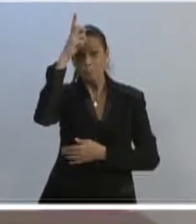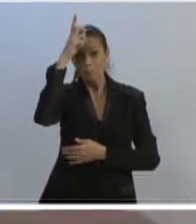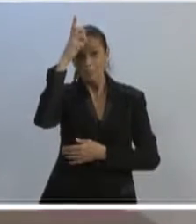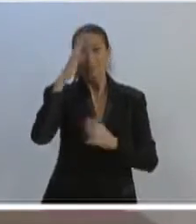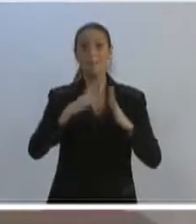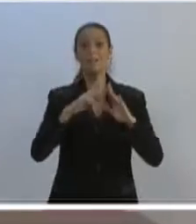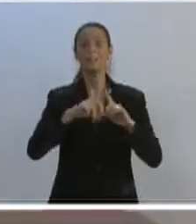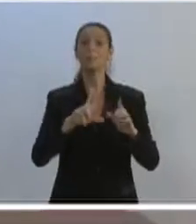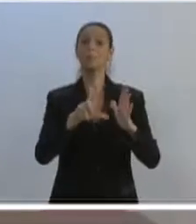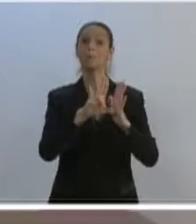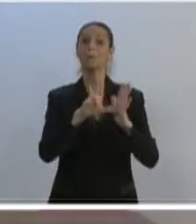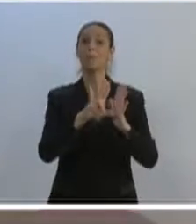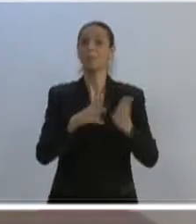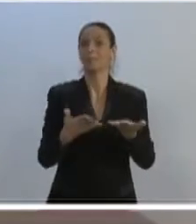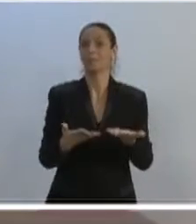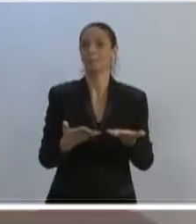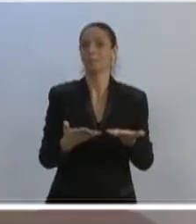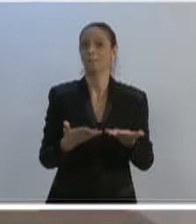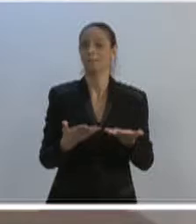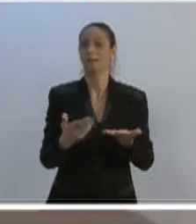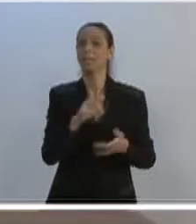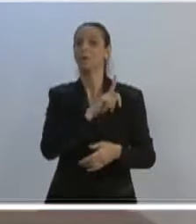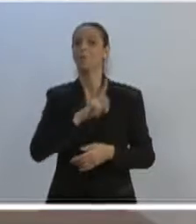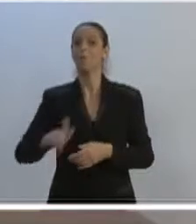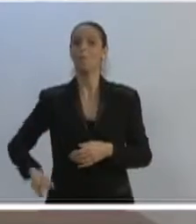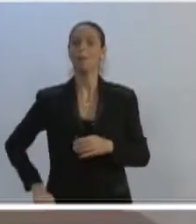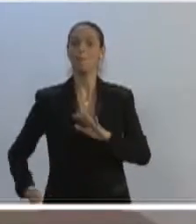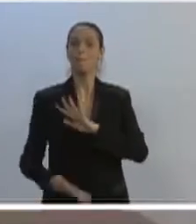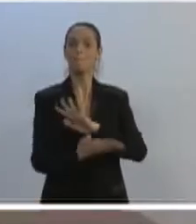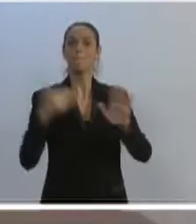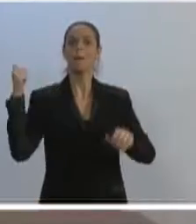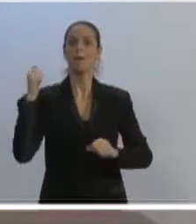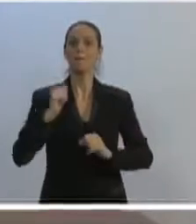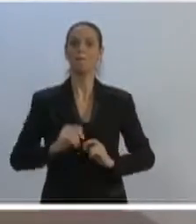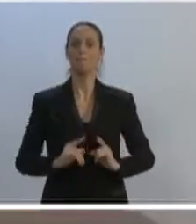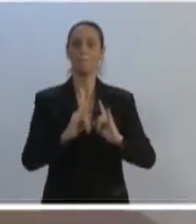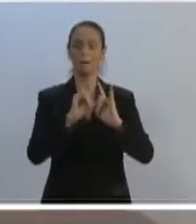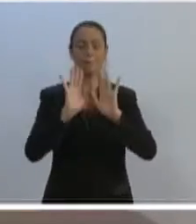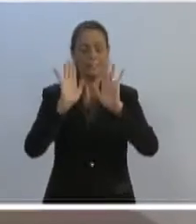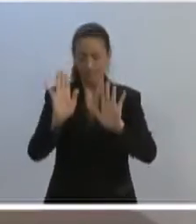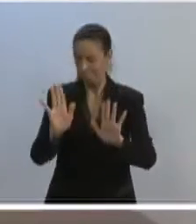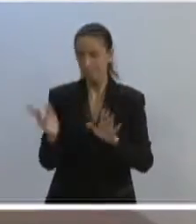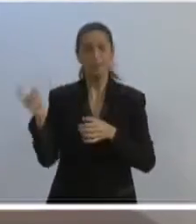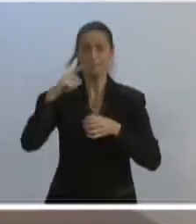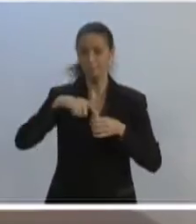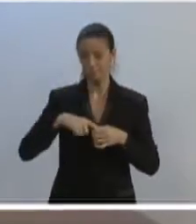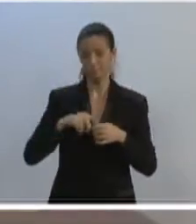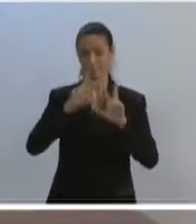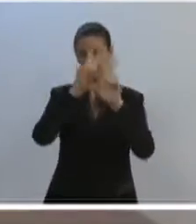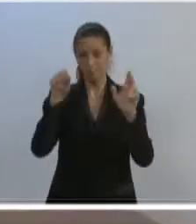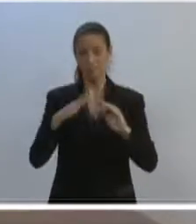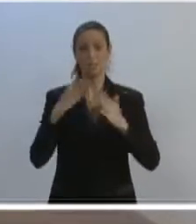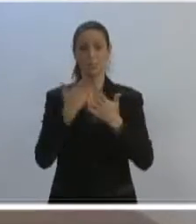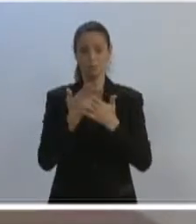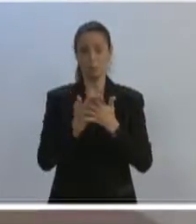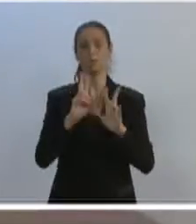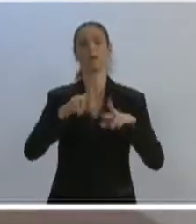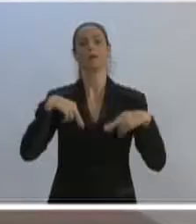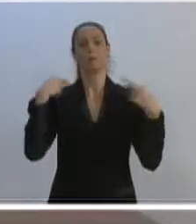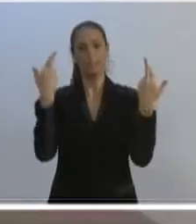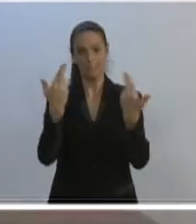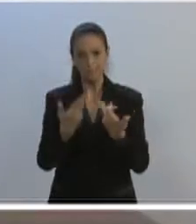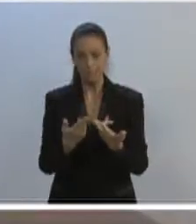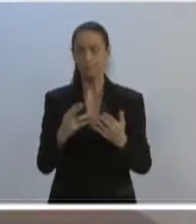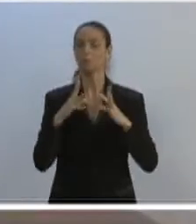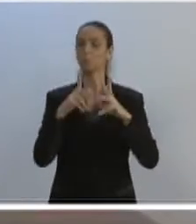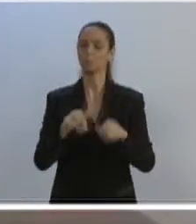Blumenau, mas isso é outra discussão. O fato é que houve a conversa com a diretora, houve a conversa com representantes da PP, houve a conversa